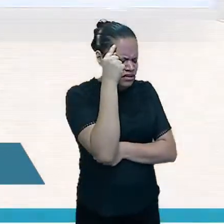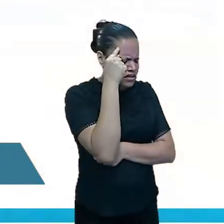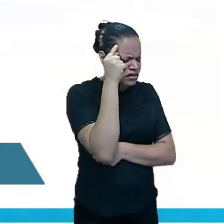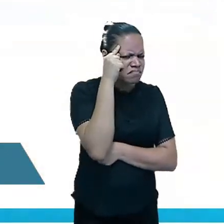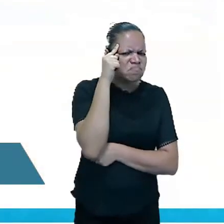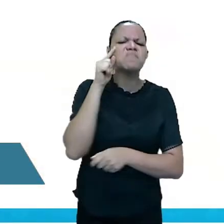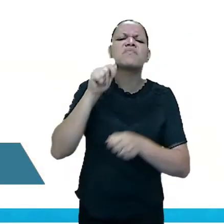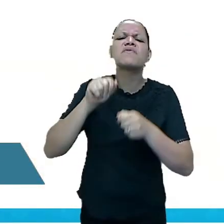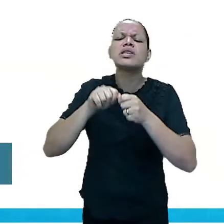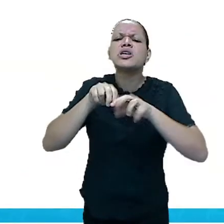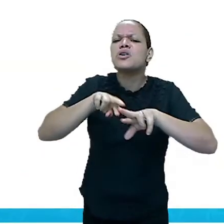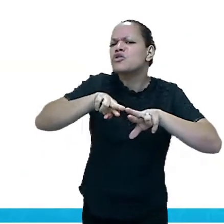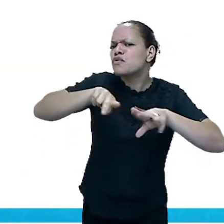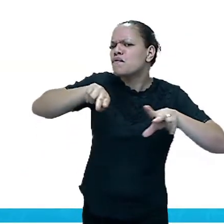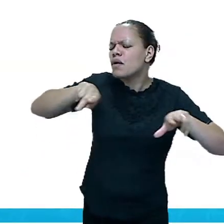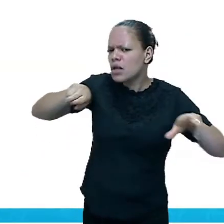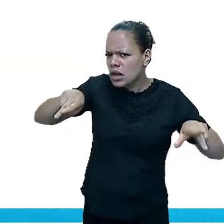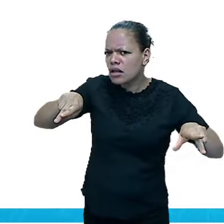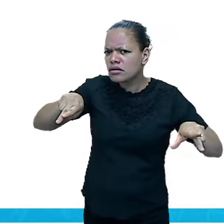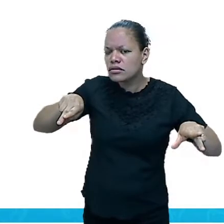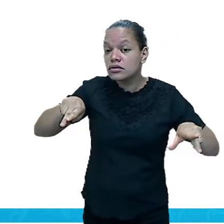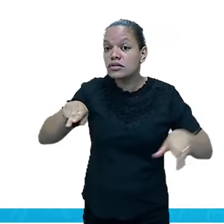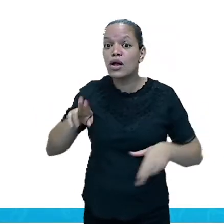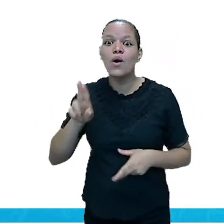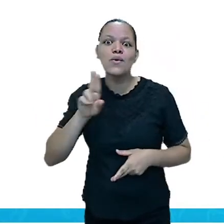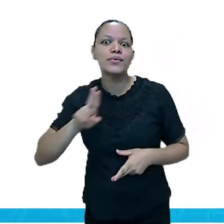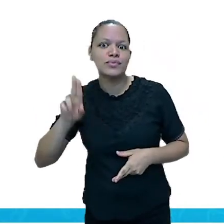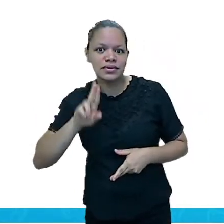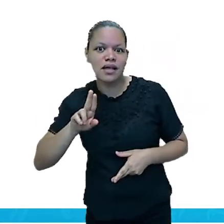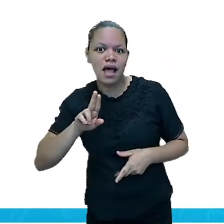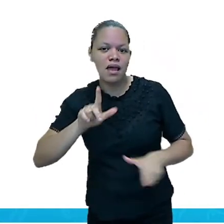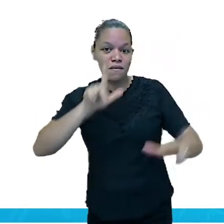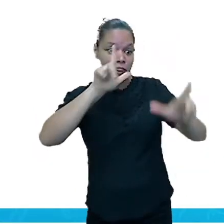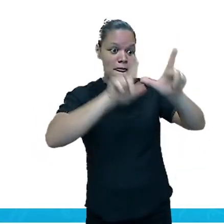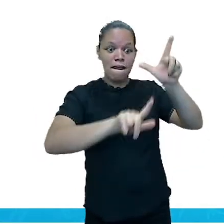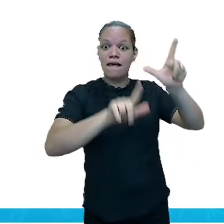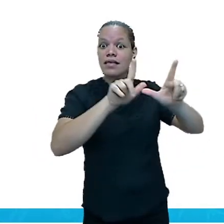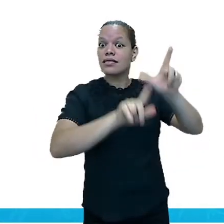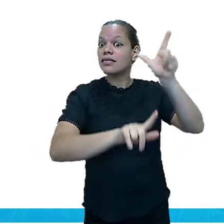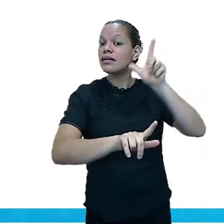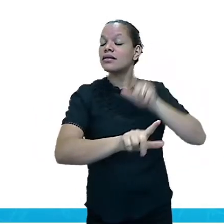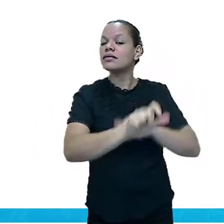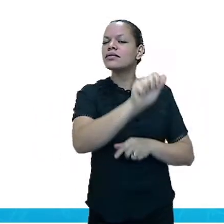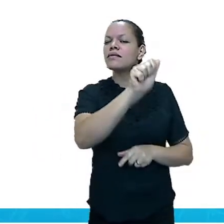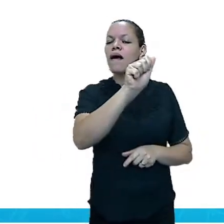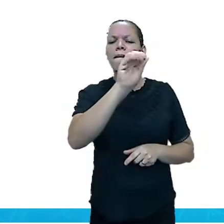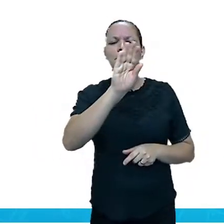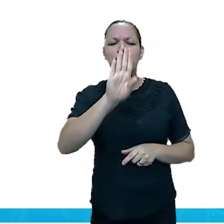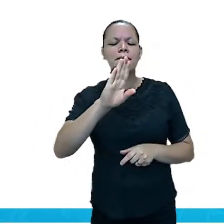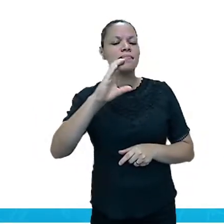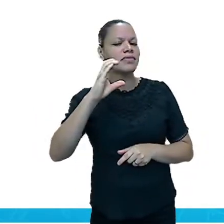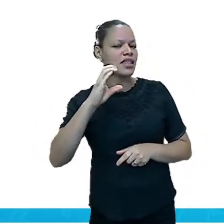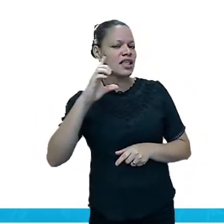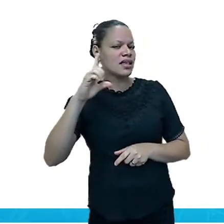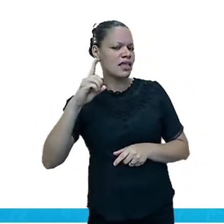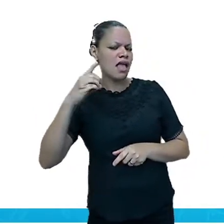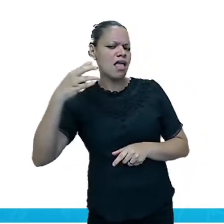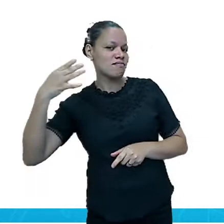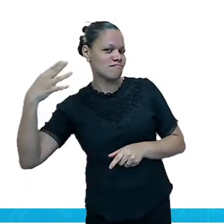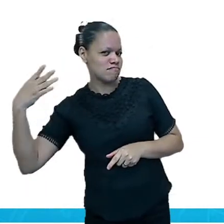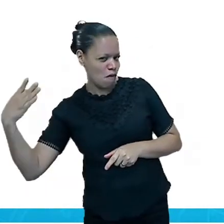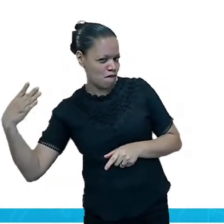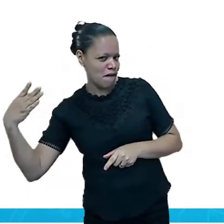alfabeto. Então, assim, os romanos desenvolveram um sistema de numeração com as